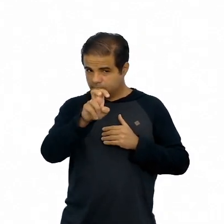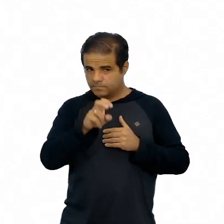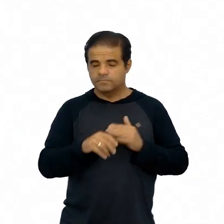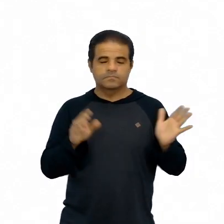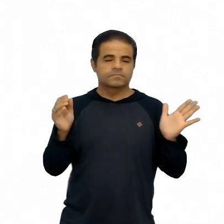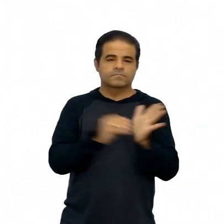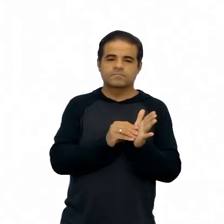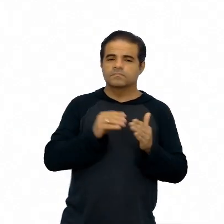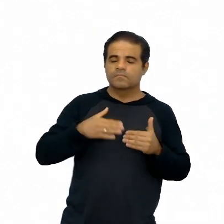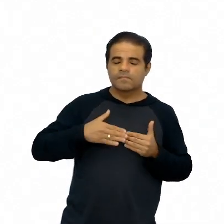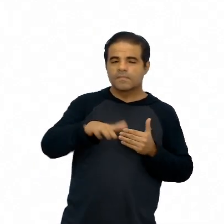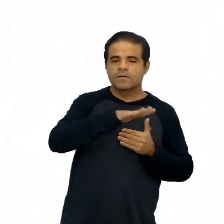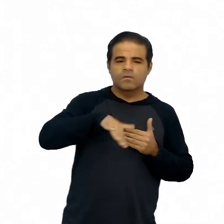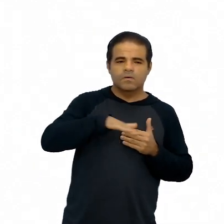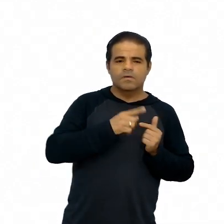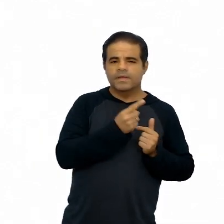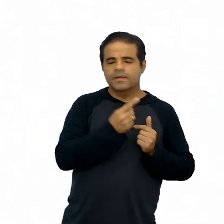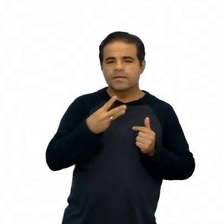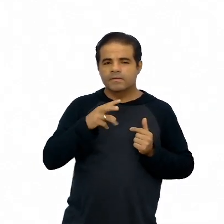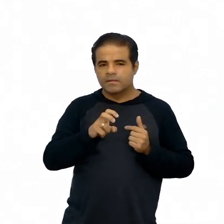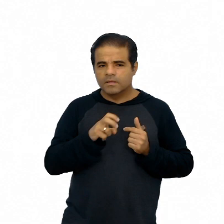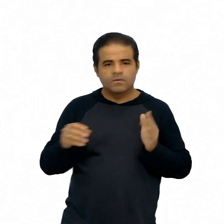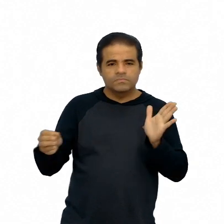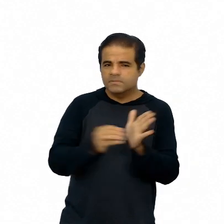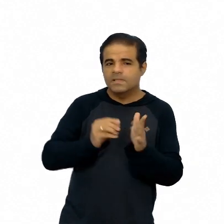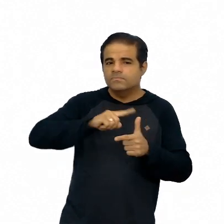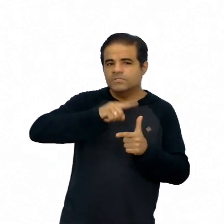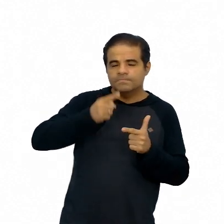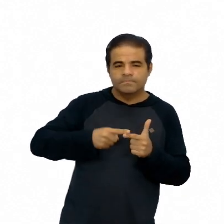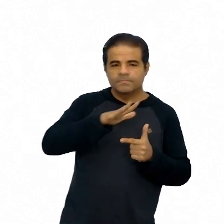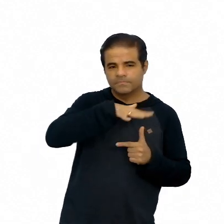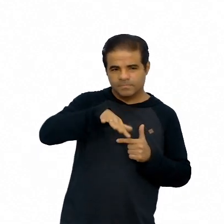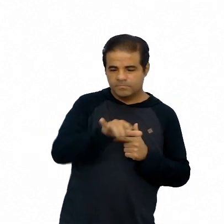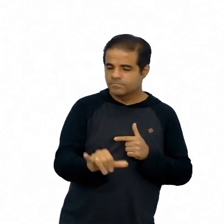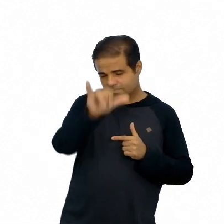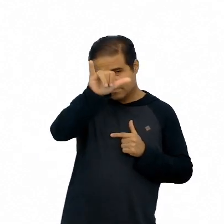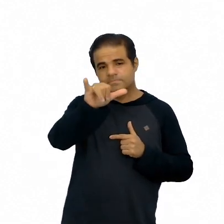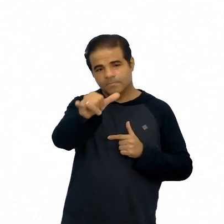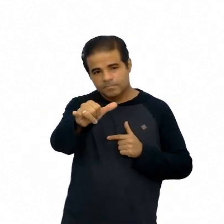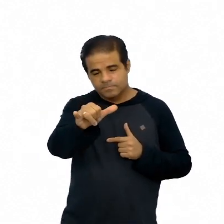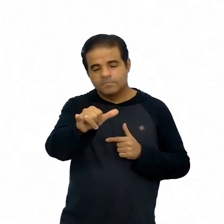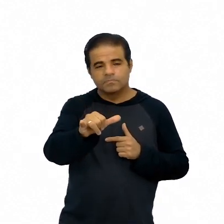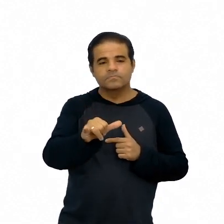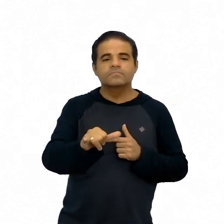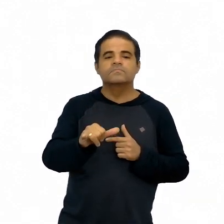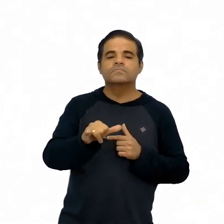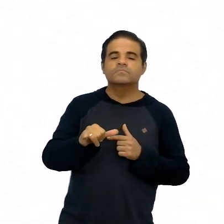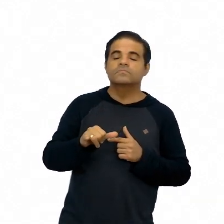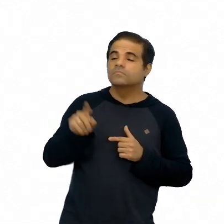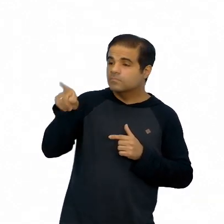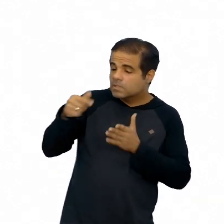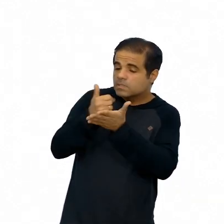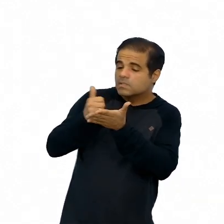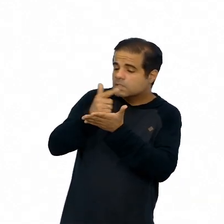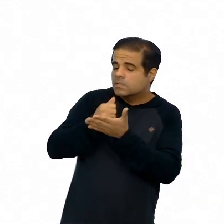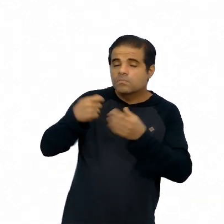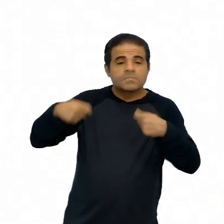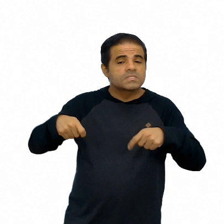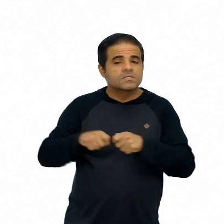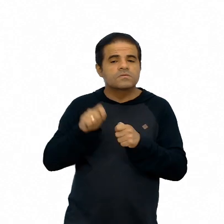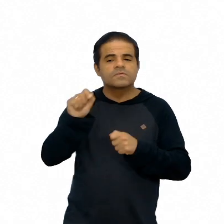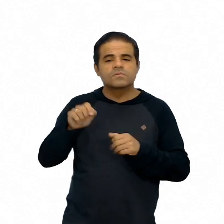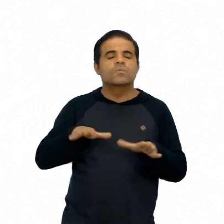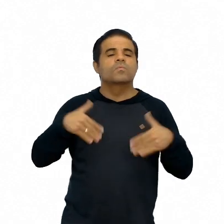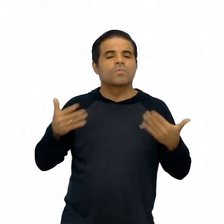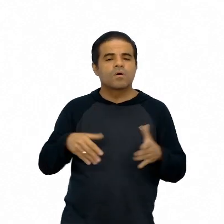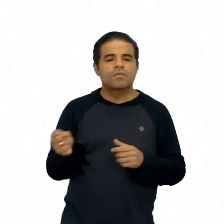verdade, é o ângulo total. Ele é a soma do ângulo X mais o ângulo Y, não é isso? De acordo com esse desenho aí, o que eu tenho que fazer?